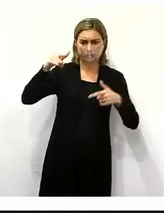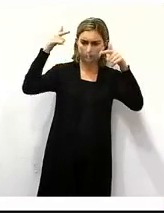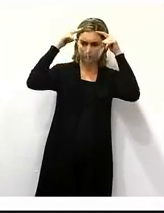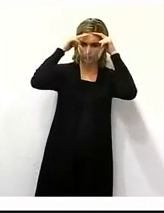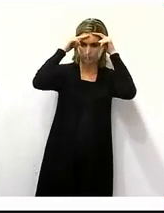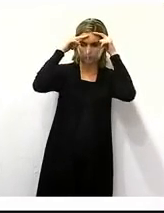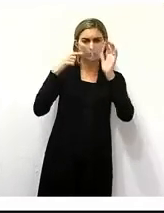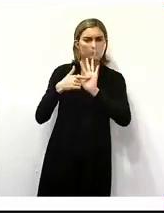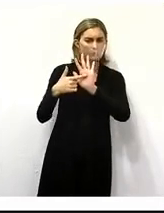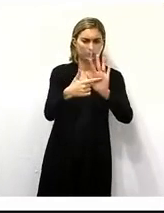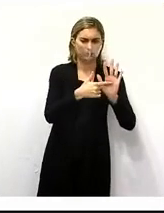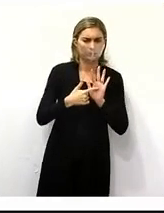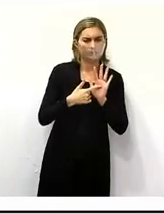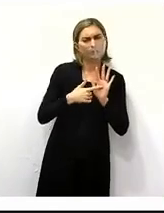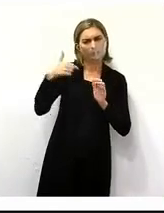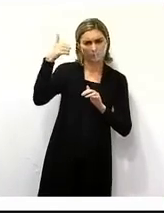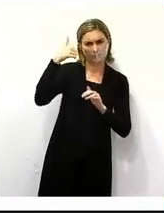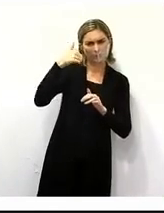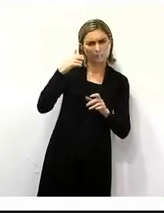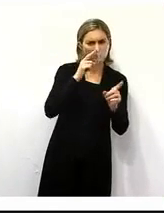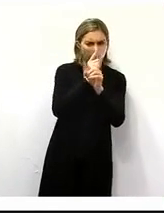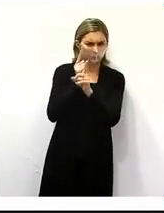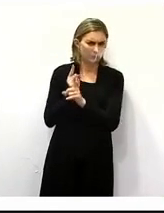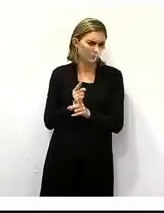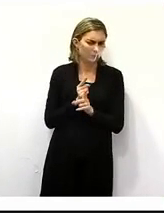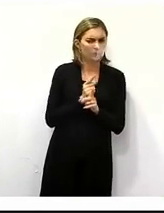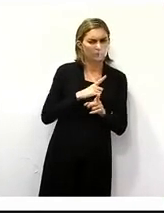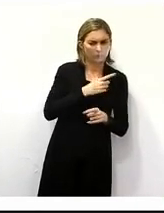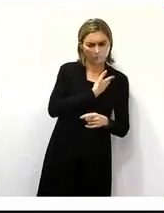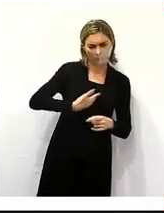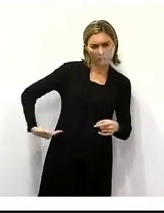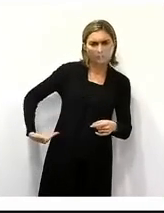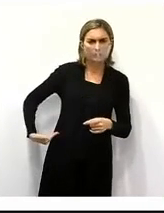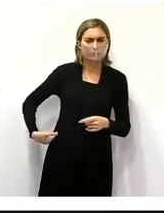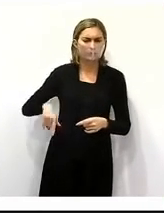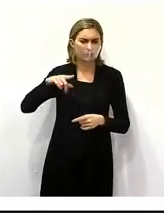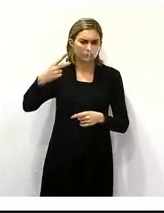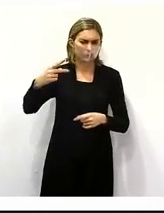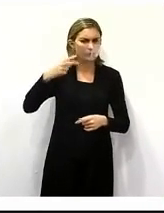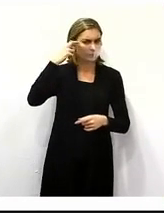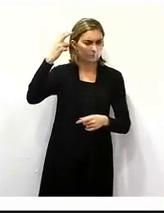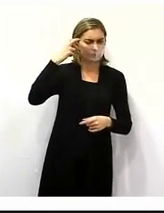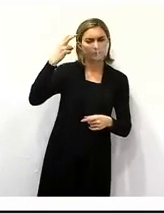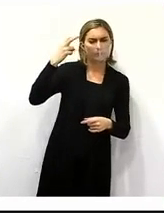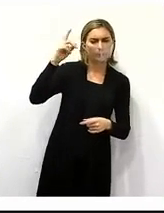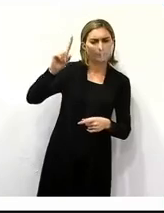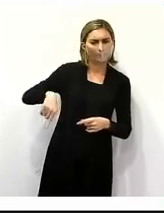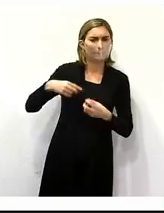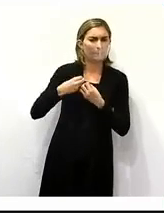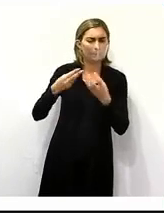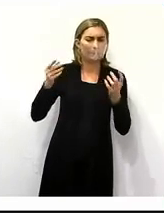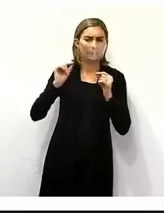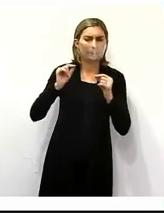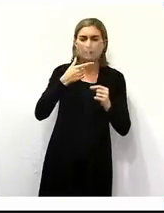príncipe demonstrar. A primeira impressão que se tem de um governante e da sua inteligência é